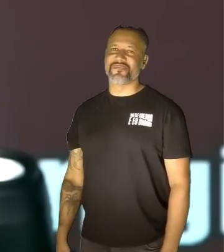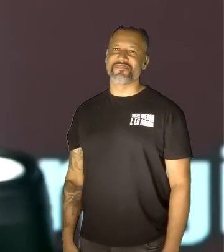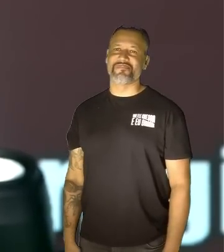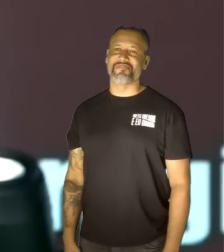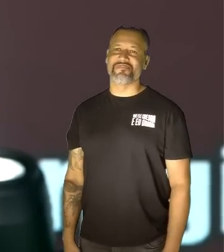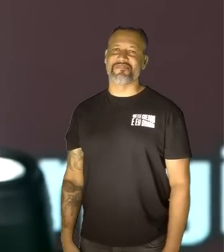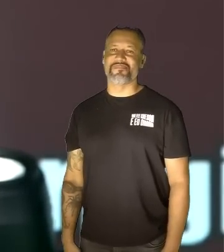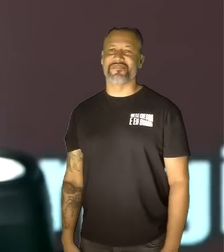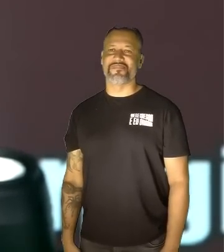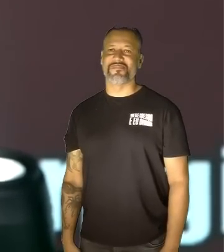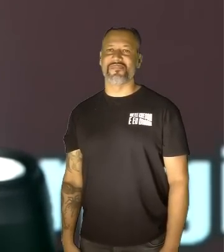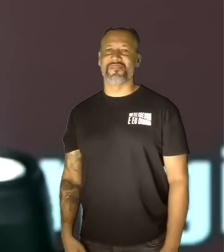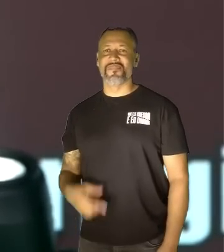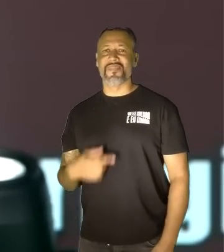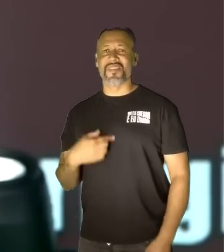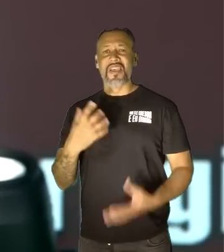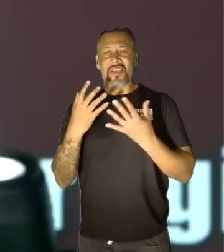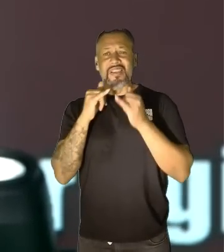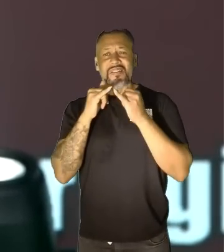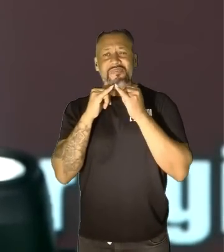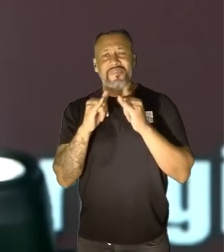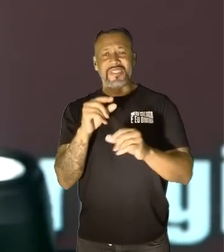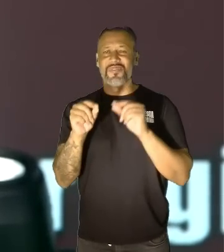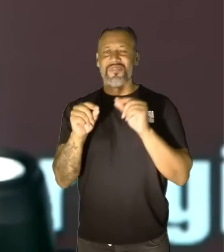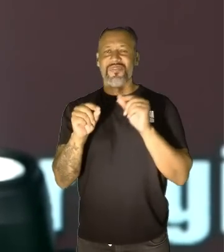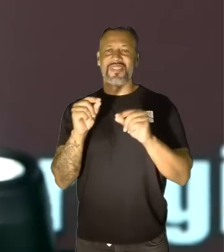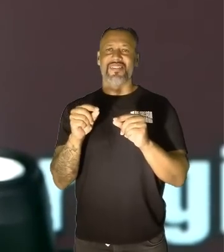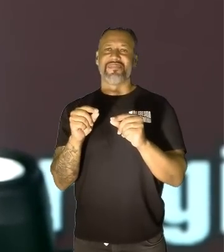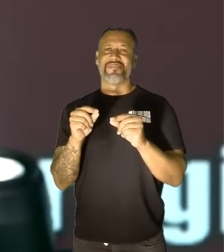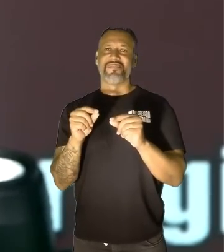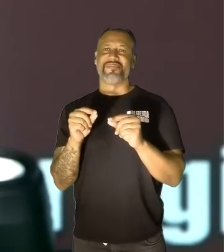O que eu quero dizer para você é que